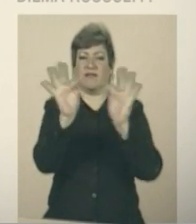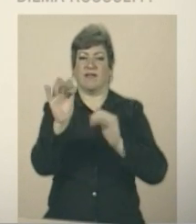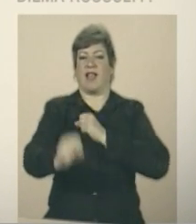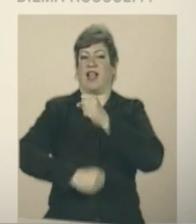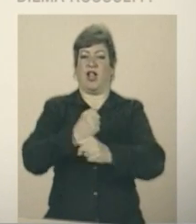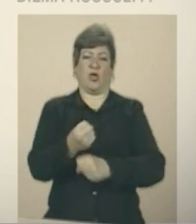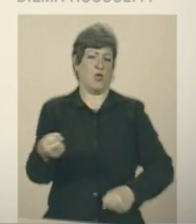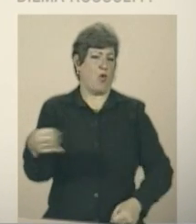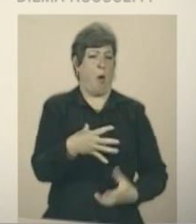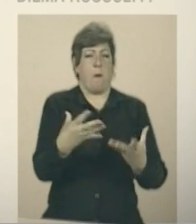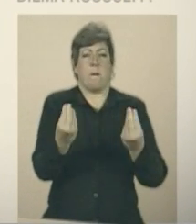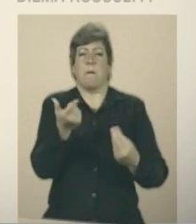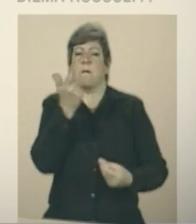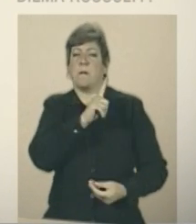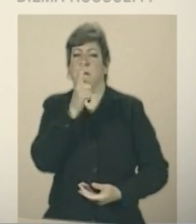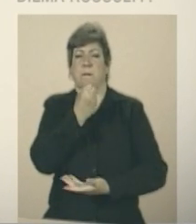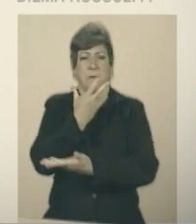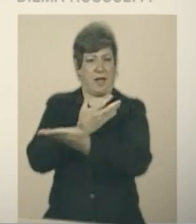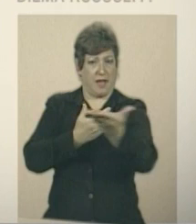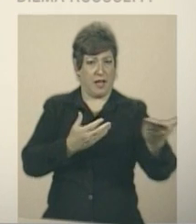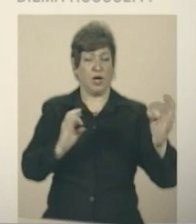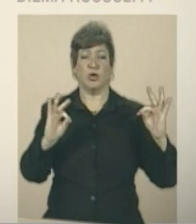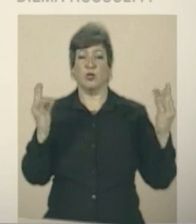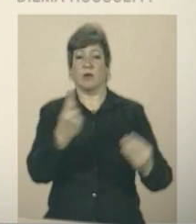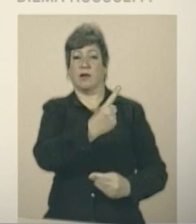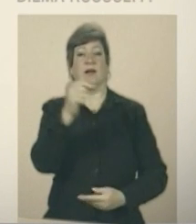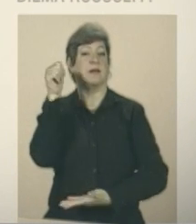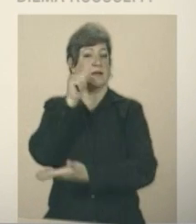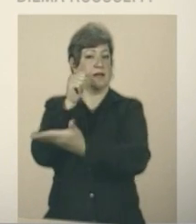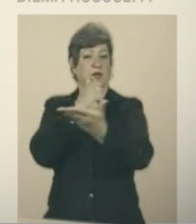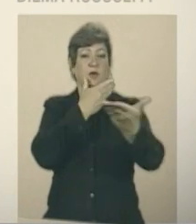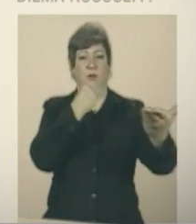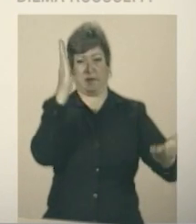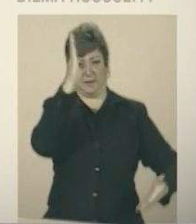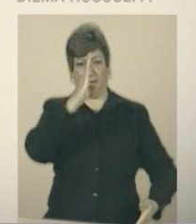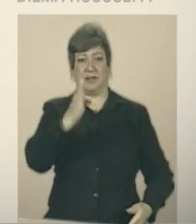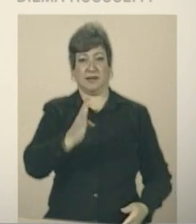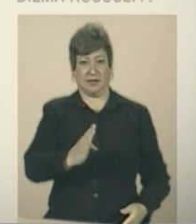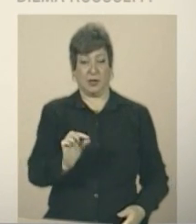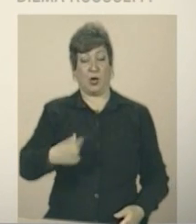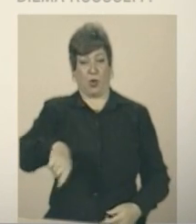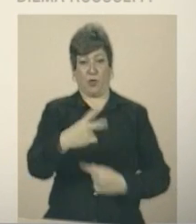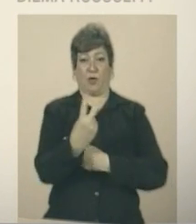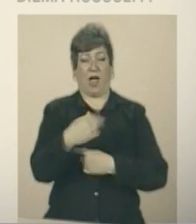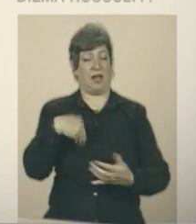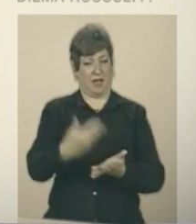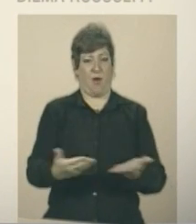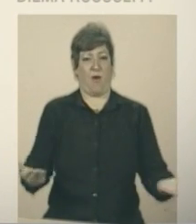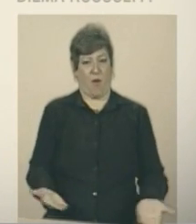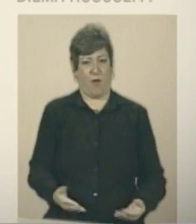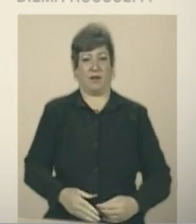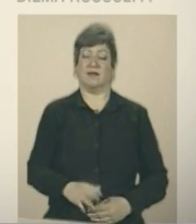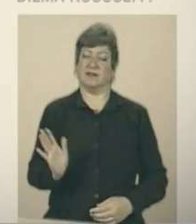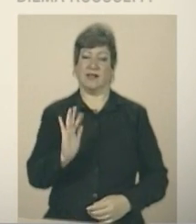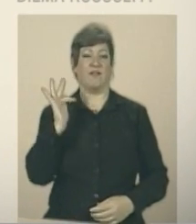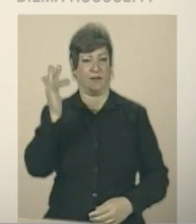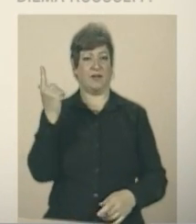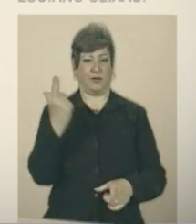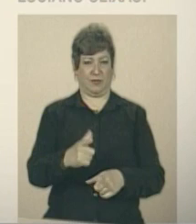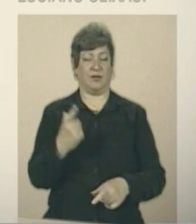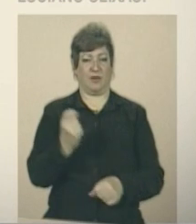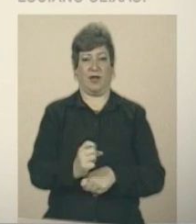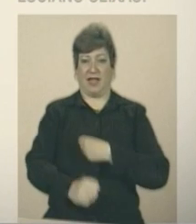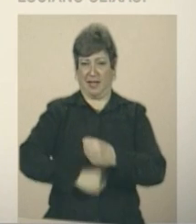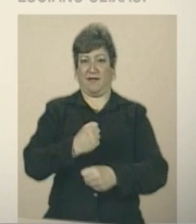novo de muitas realizações para cada um dos brasileiros que nos acompanharam até hoje até o ano que vem